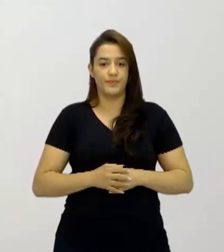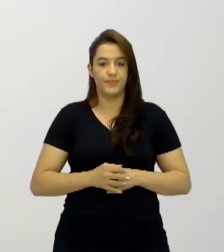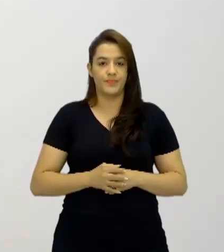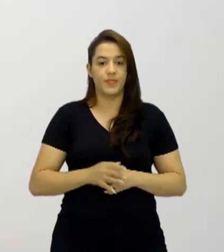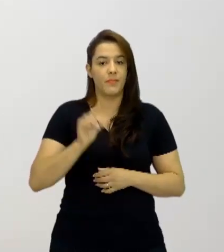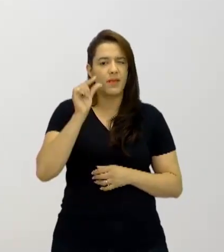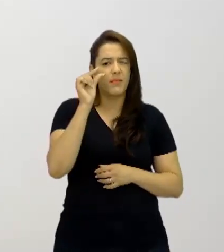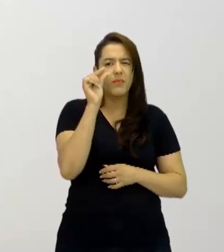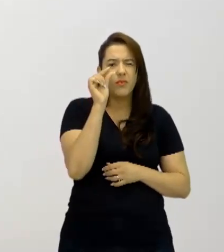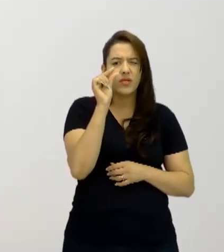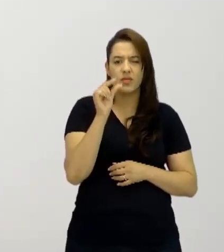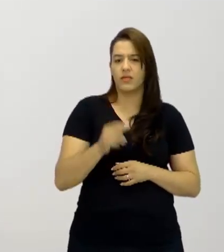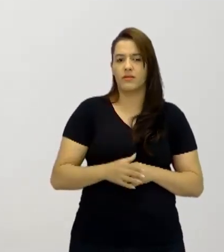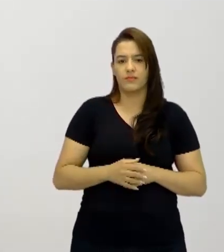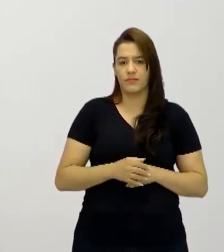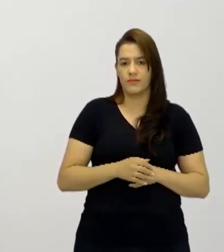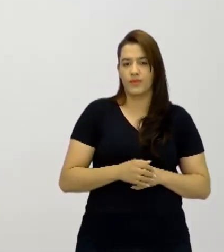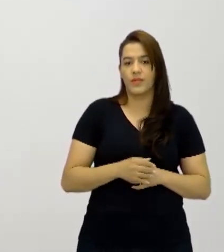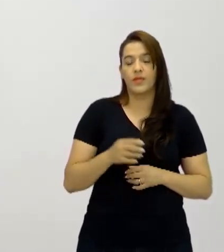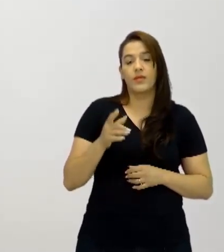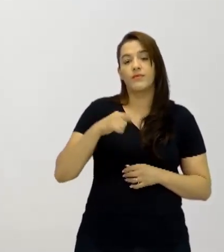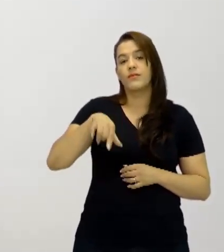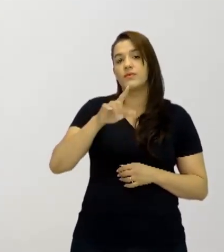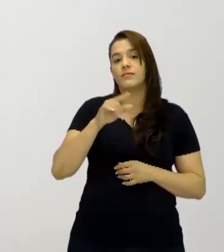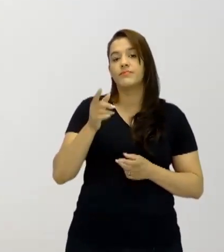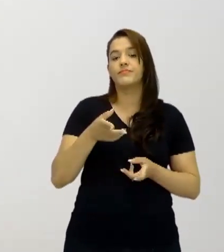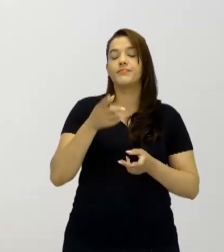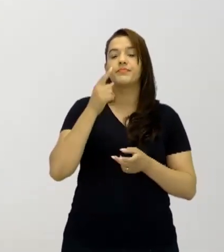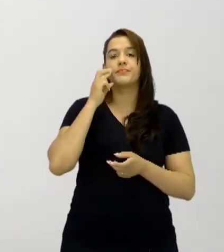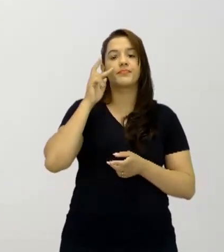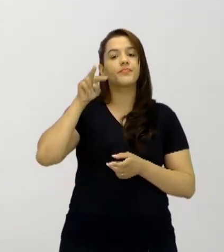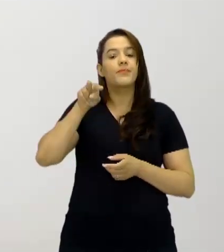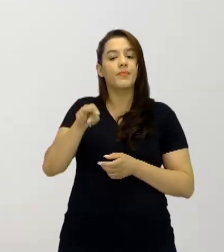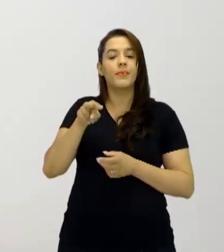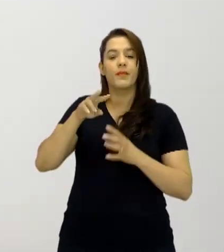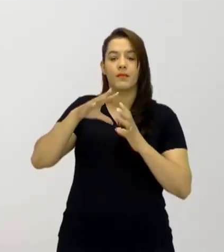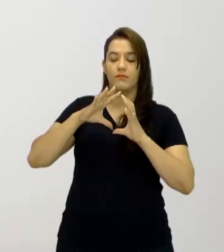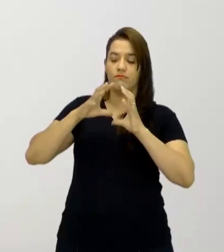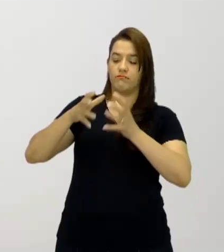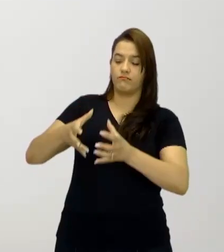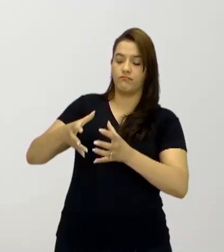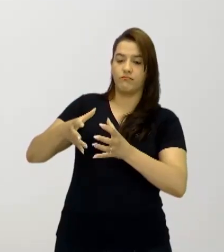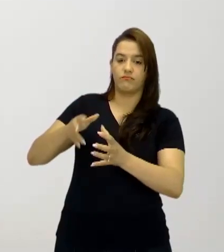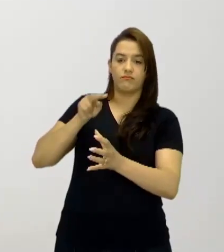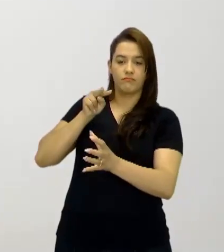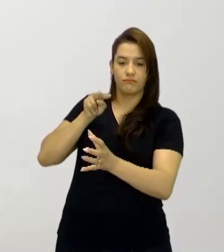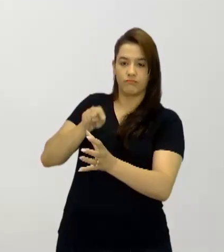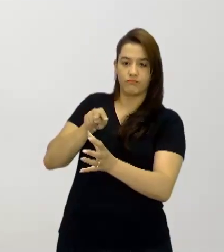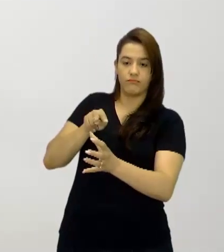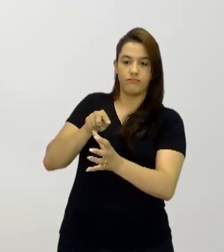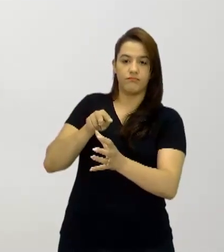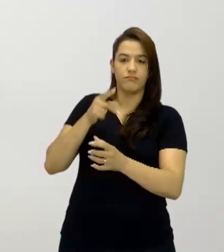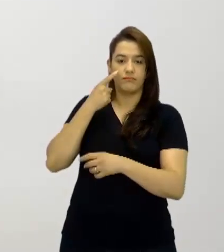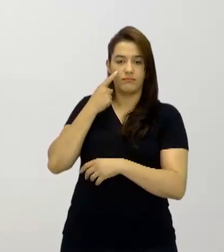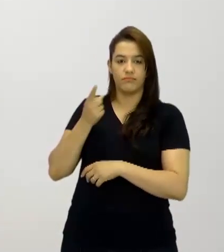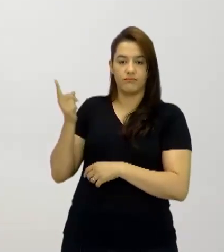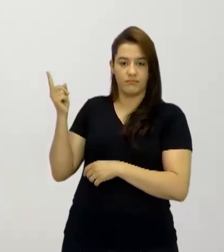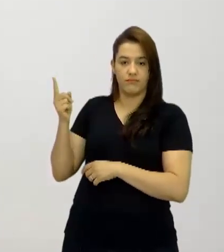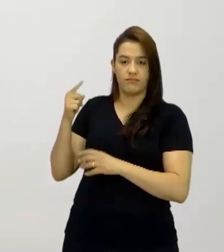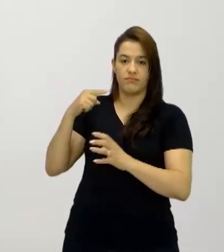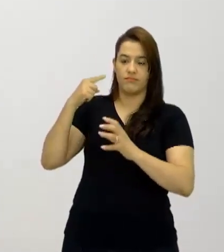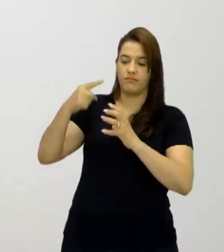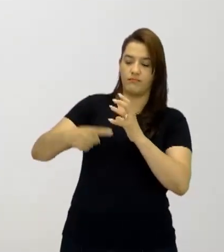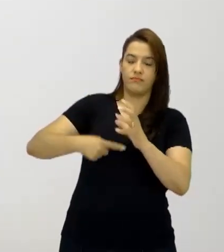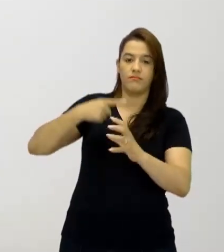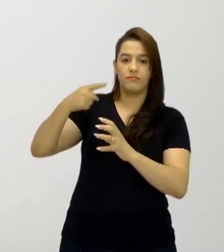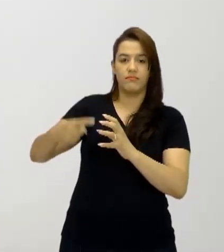pouca coisa. Não vamos nunca esquecer que quando você observa a Terra, aqui em